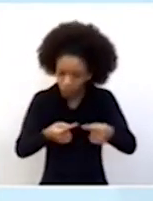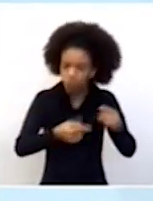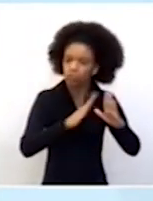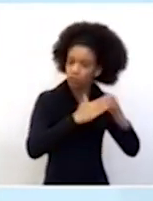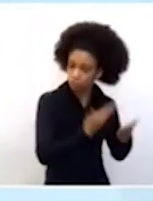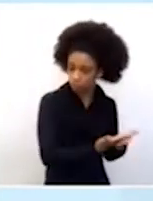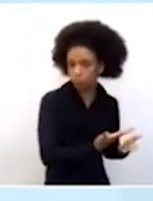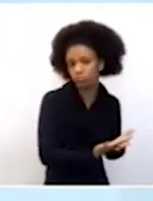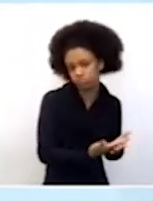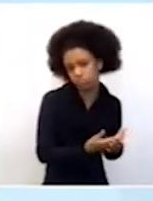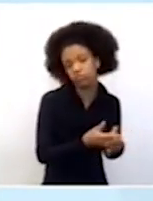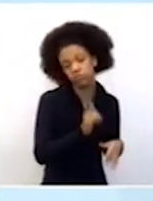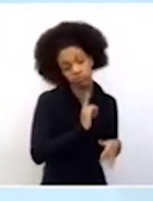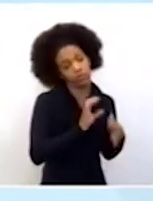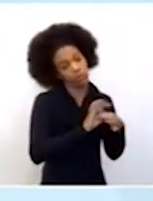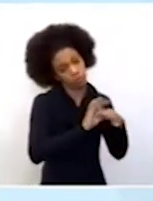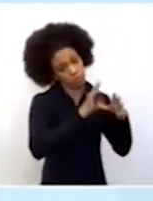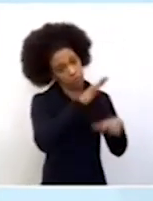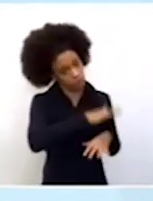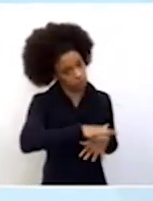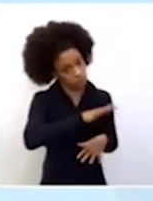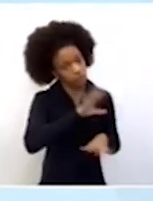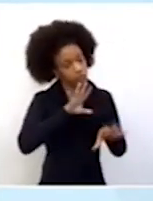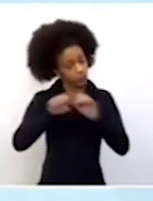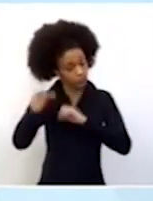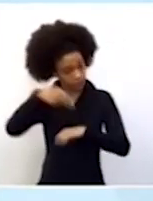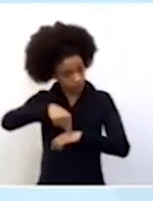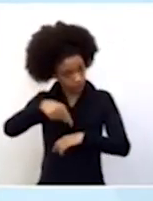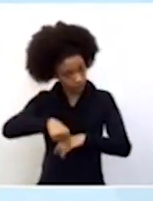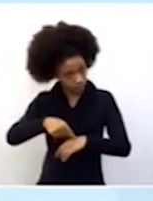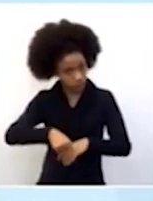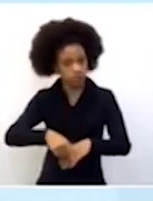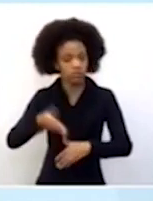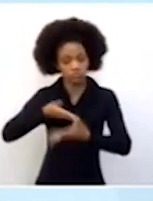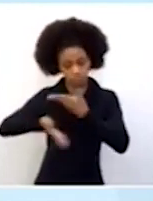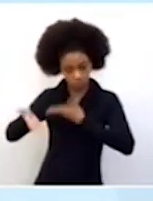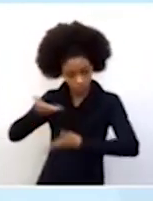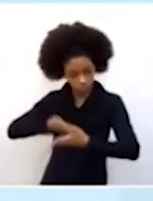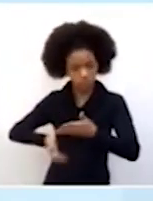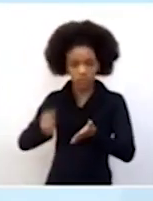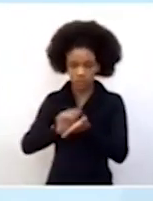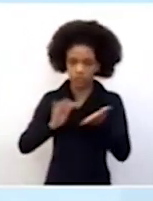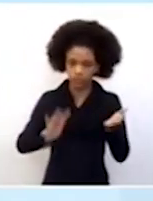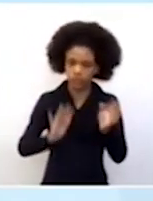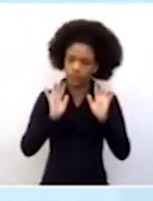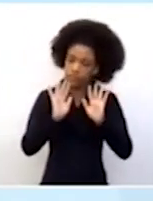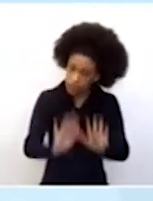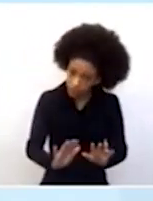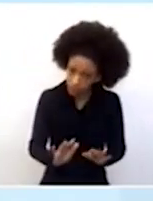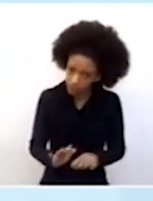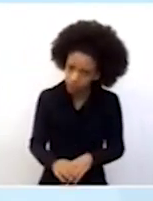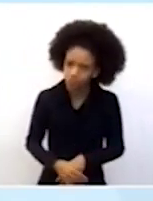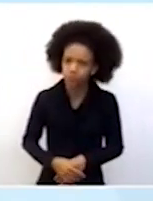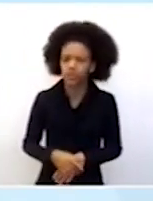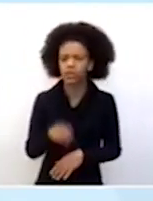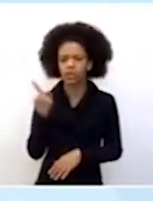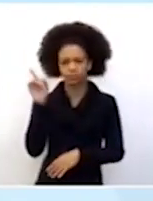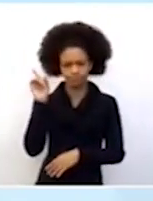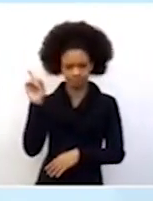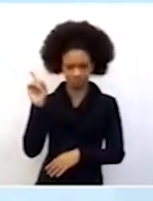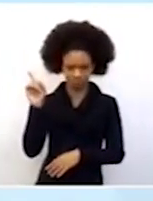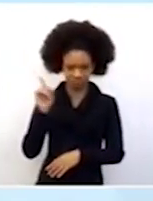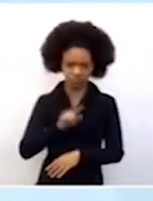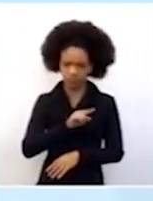o professor tem autonomia, esse espaço é de formação, espaço de contribuição nas atividades. Então nós vamos colocar mais uma questão que os